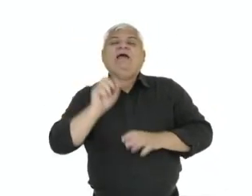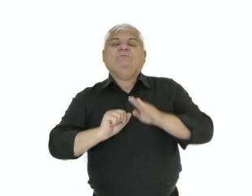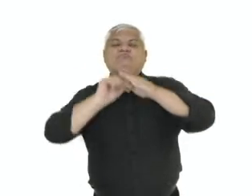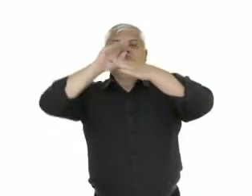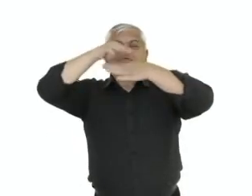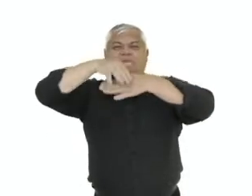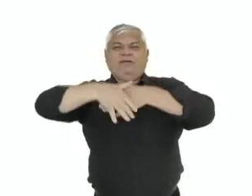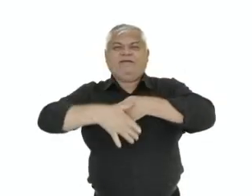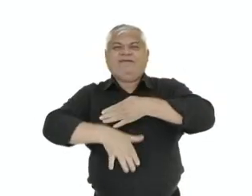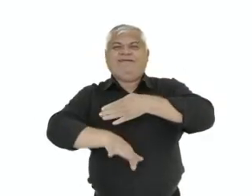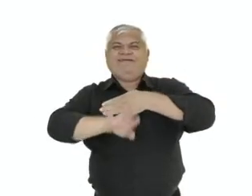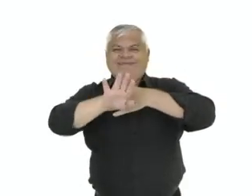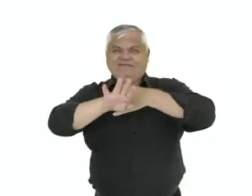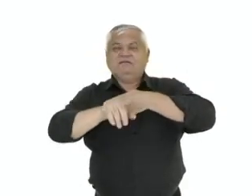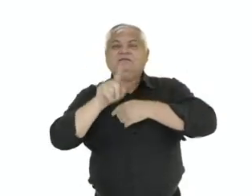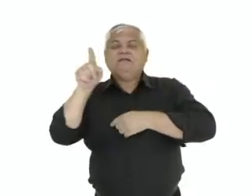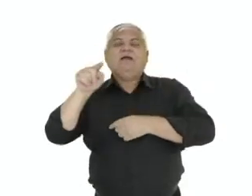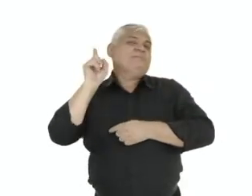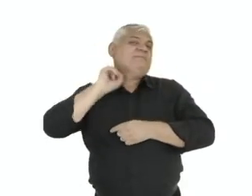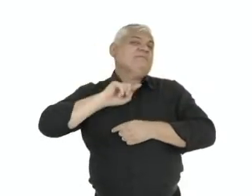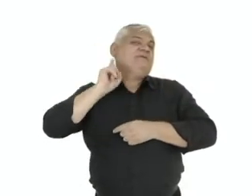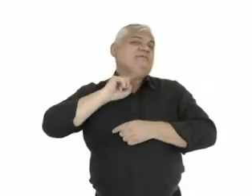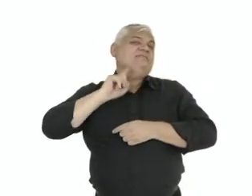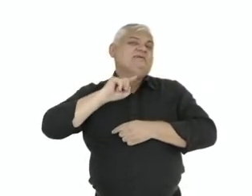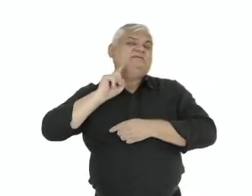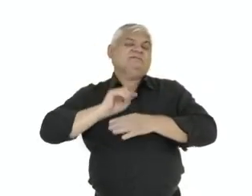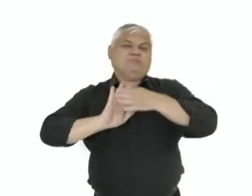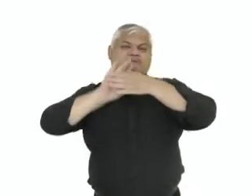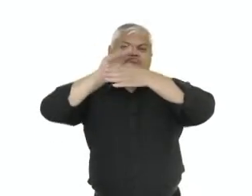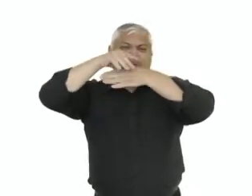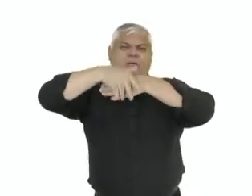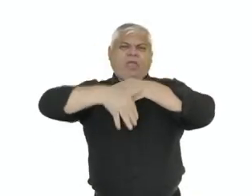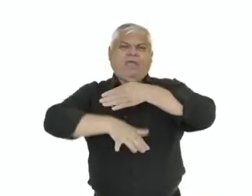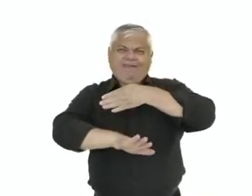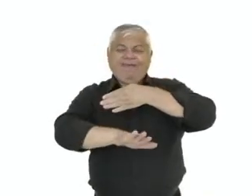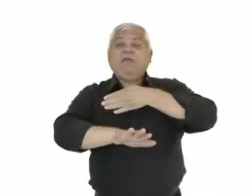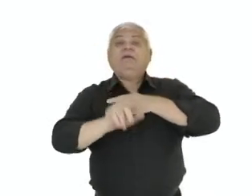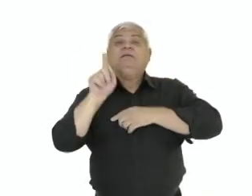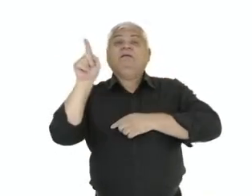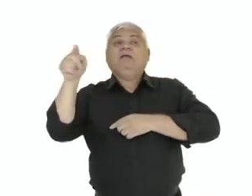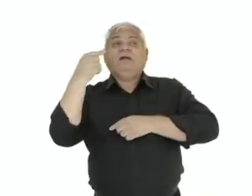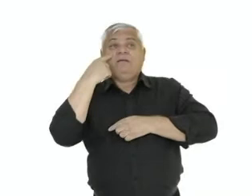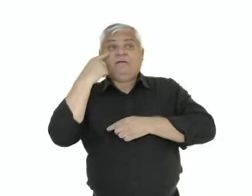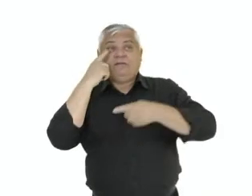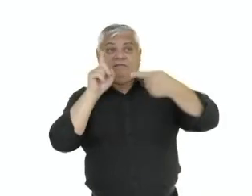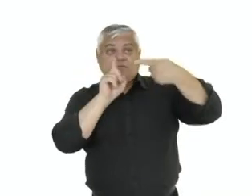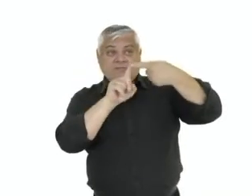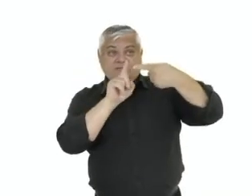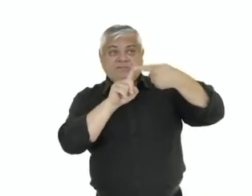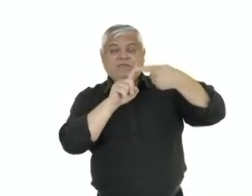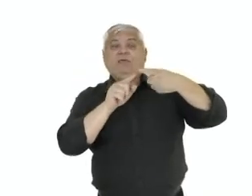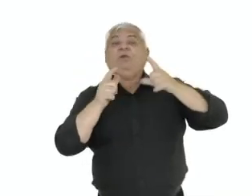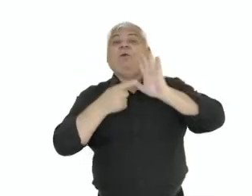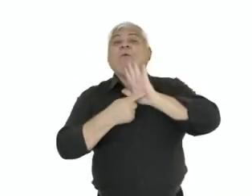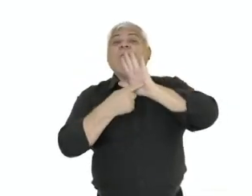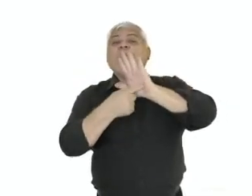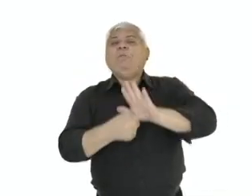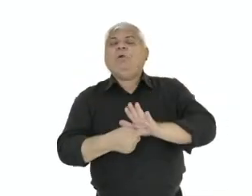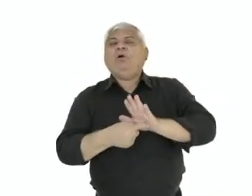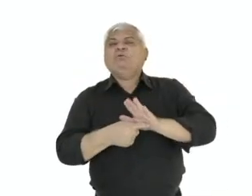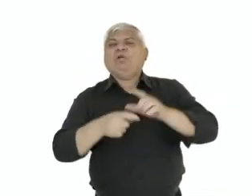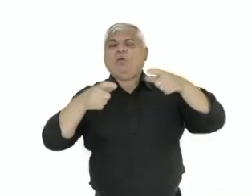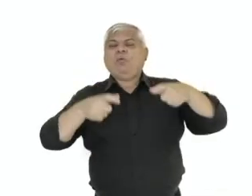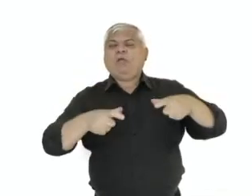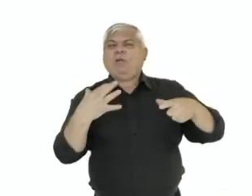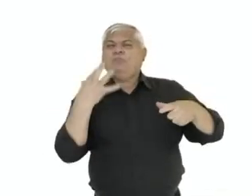a região deixando centenas de pessoas desabrigadas. Então na imagem inferior que aparece na sua tela, você